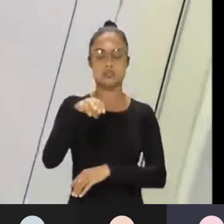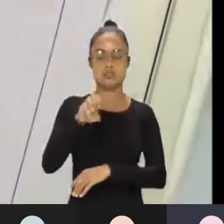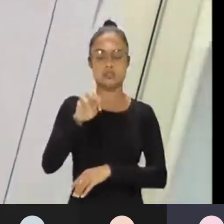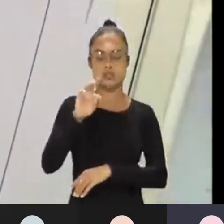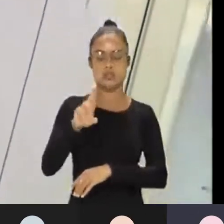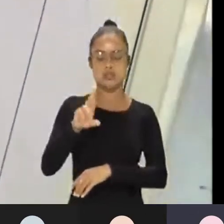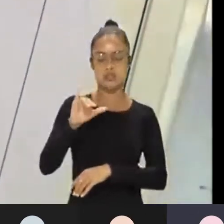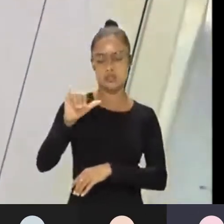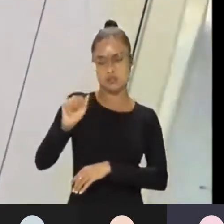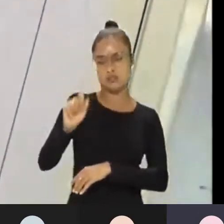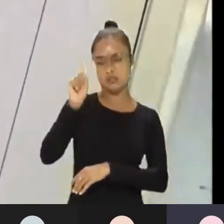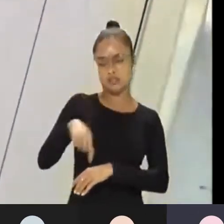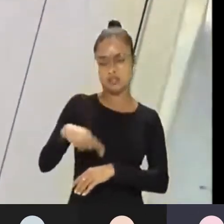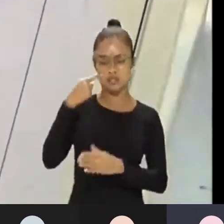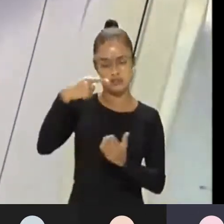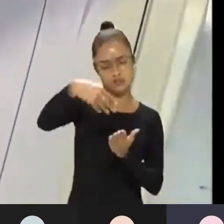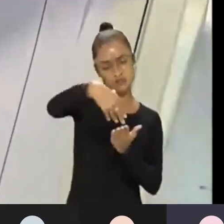preparar a prancheta.